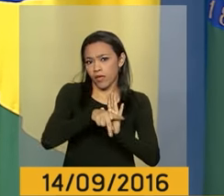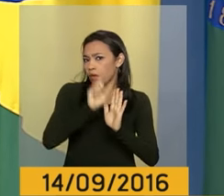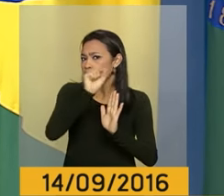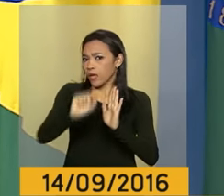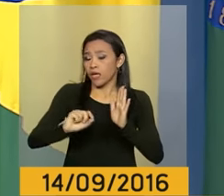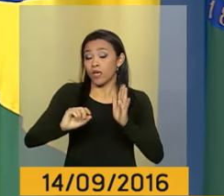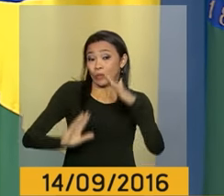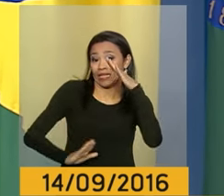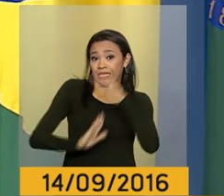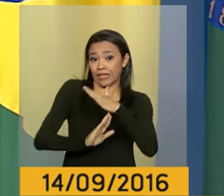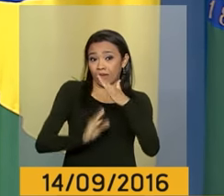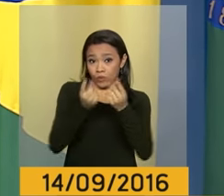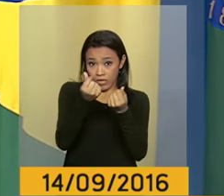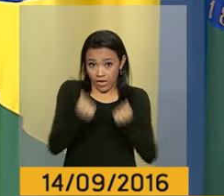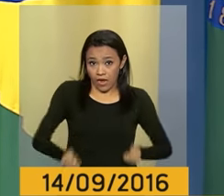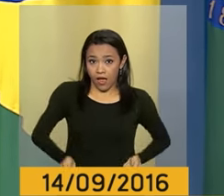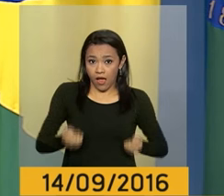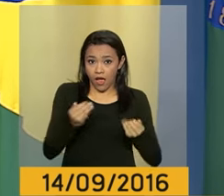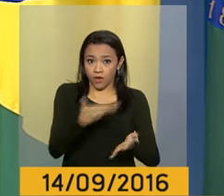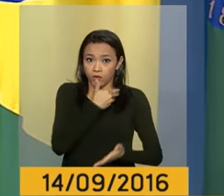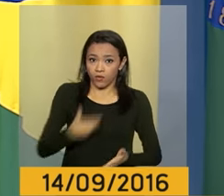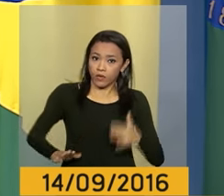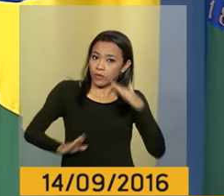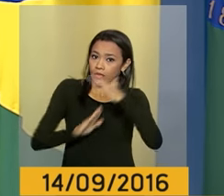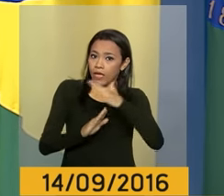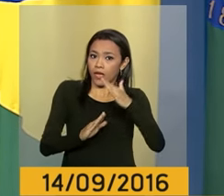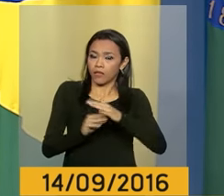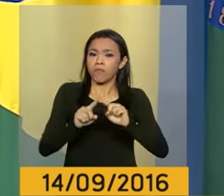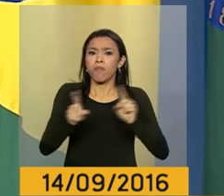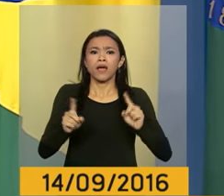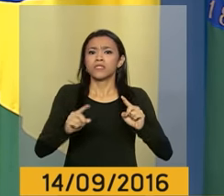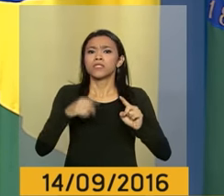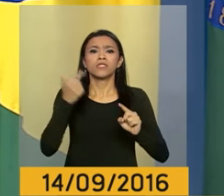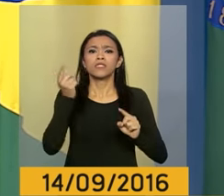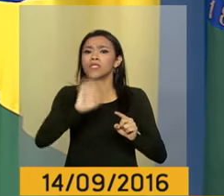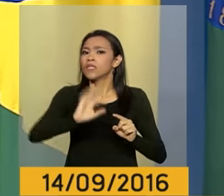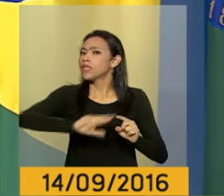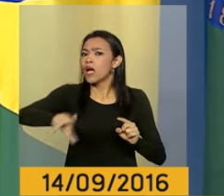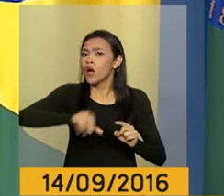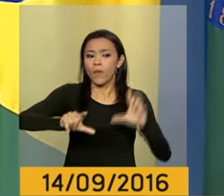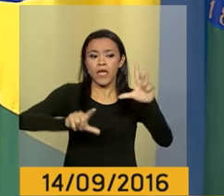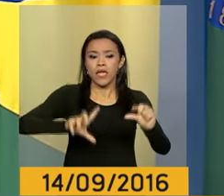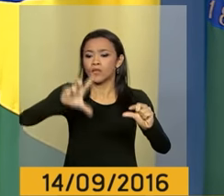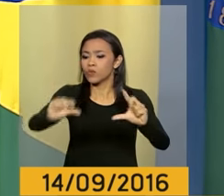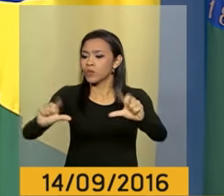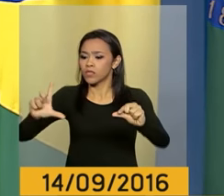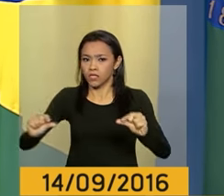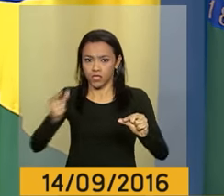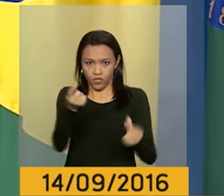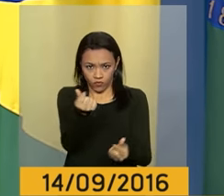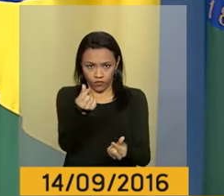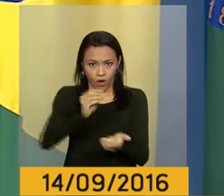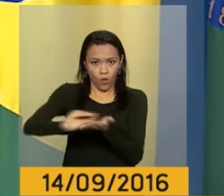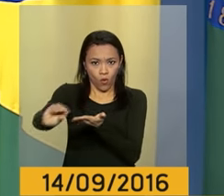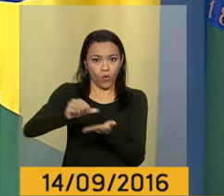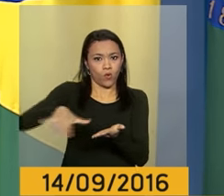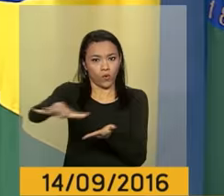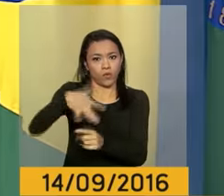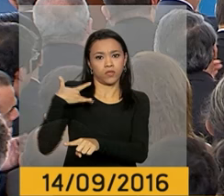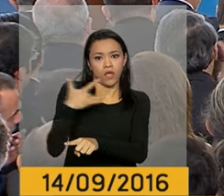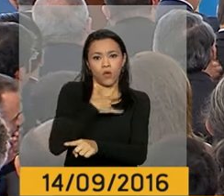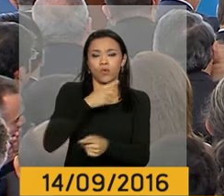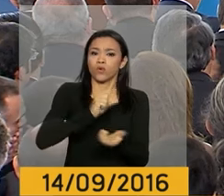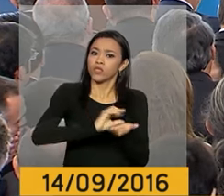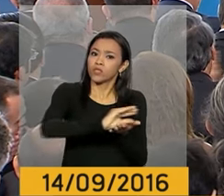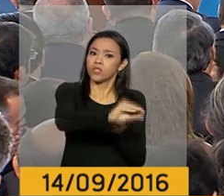teto constitucional, mas sem reduzir os valores da saúde e educação. Ao contrário, aumentando aqueles valores.